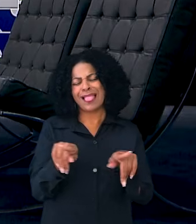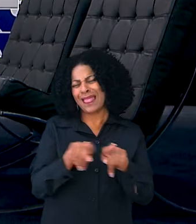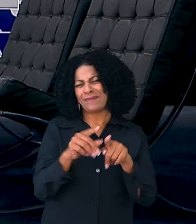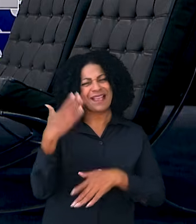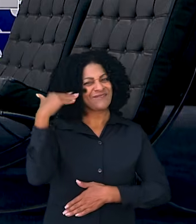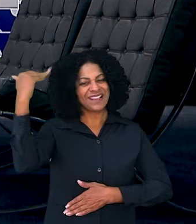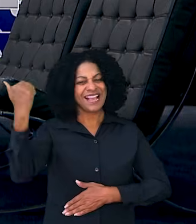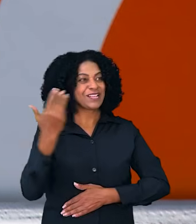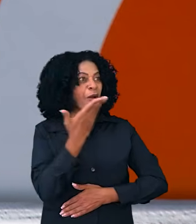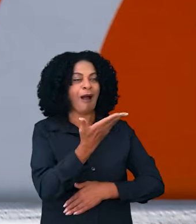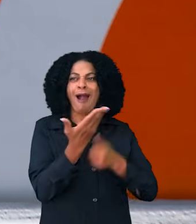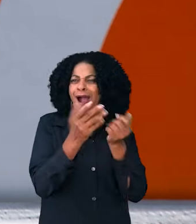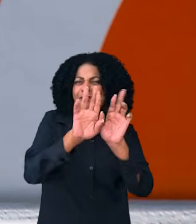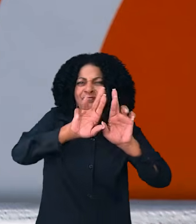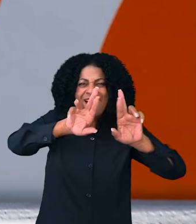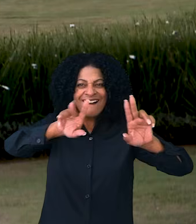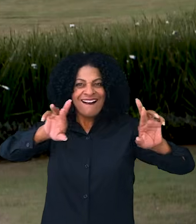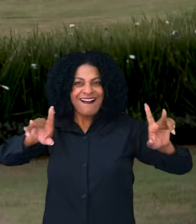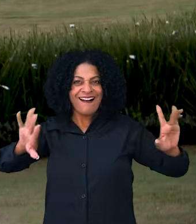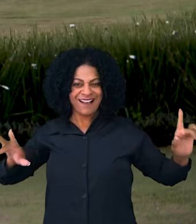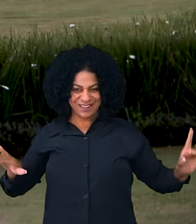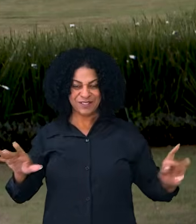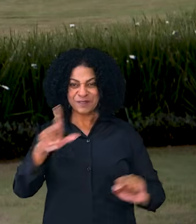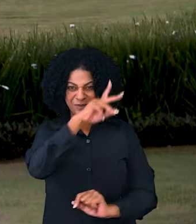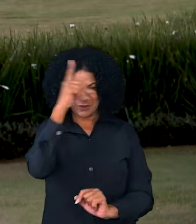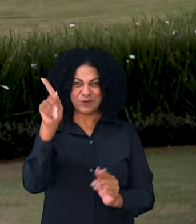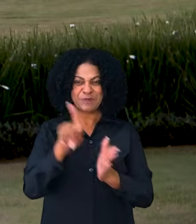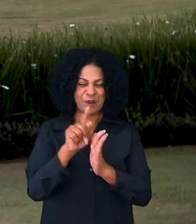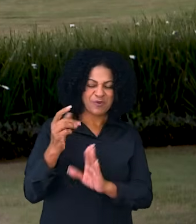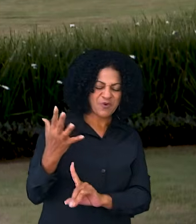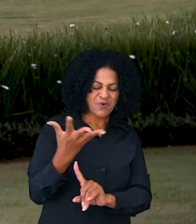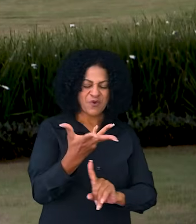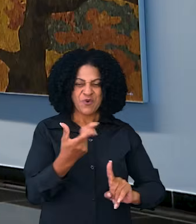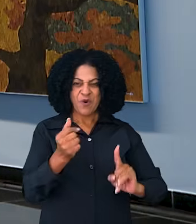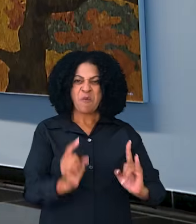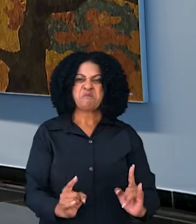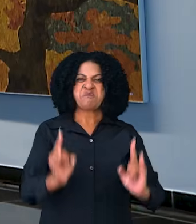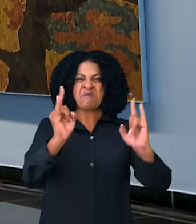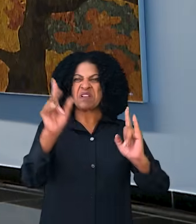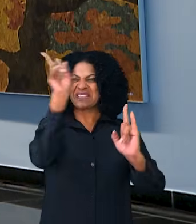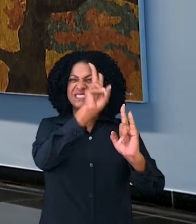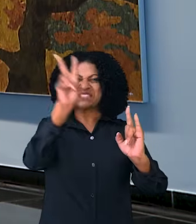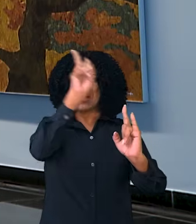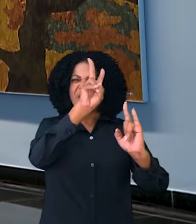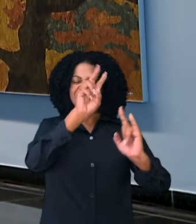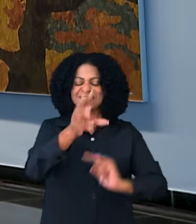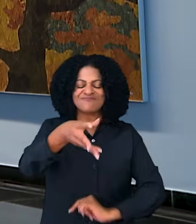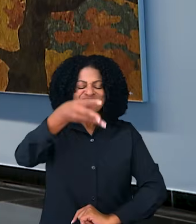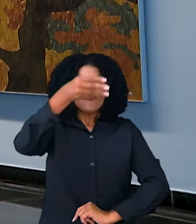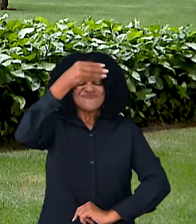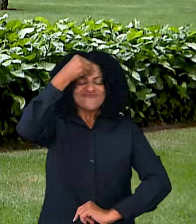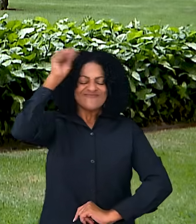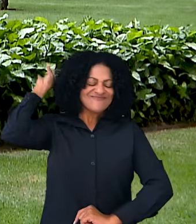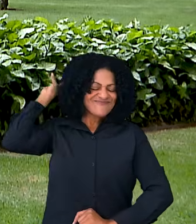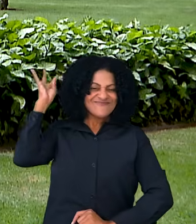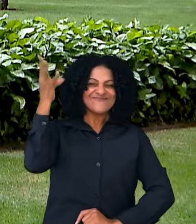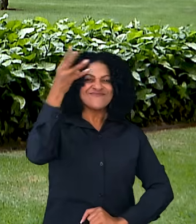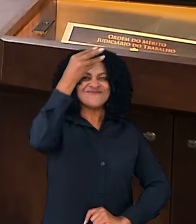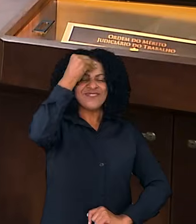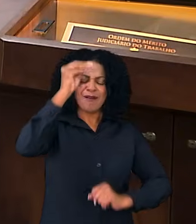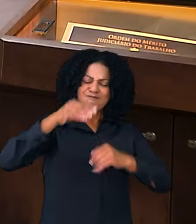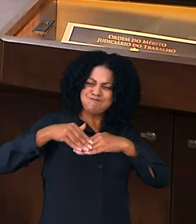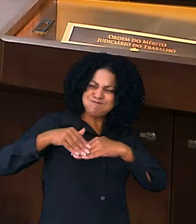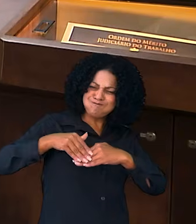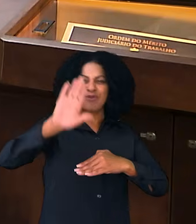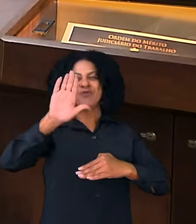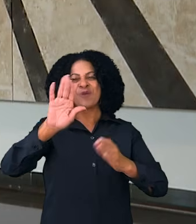famosos azulejos de Atos Bulcão. Um prédio feito de histórias, memórias e simbolismos que vão muito